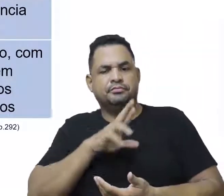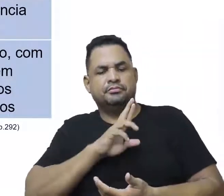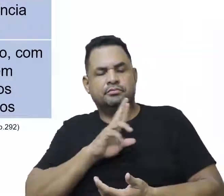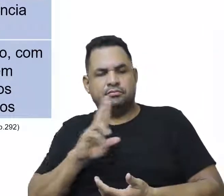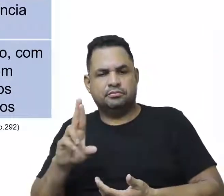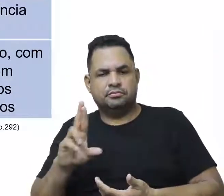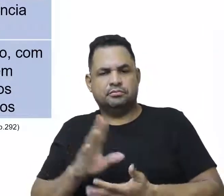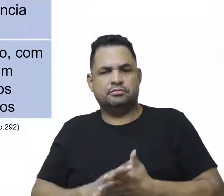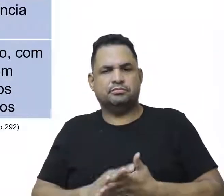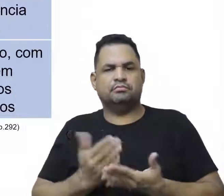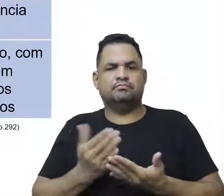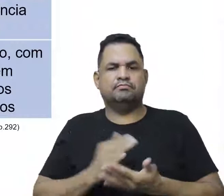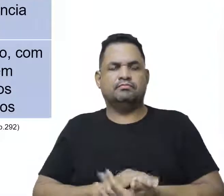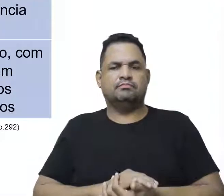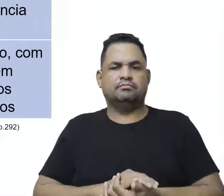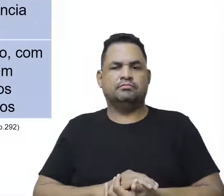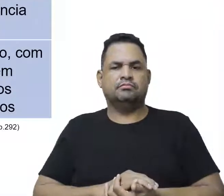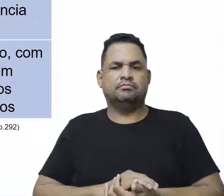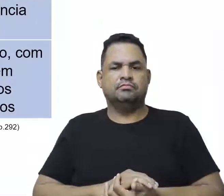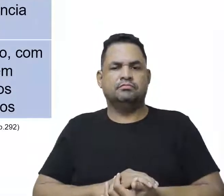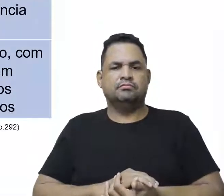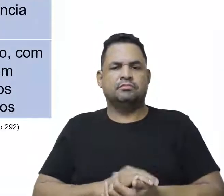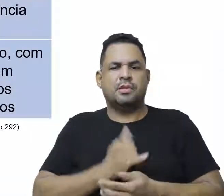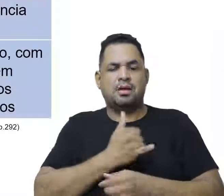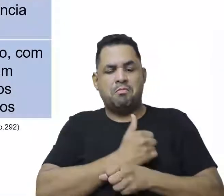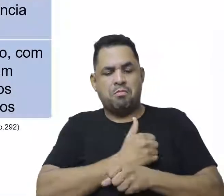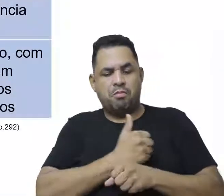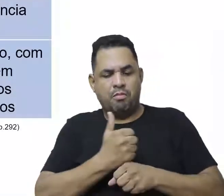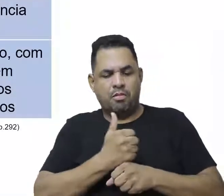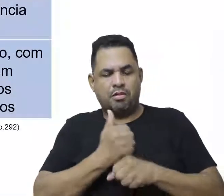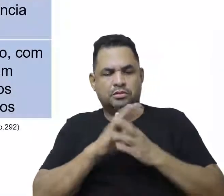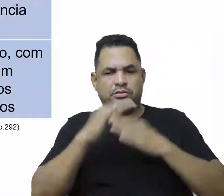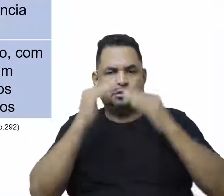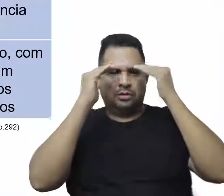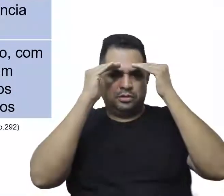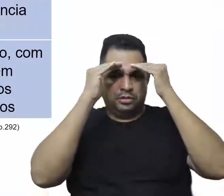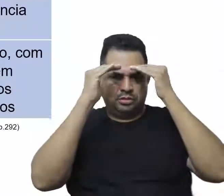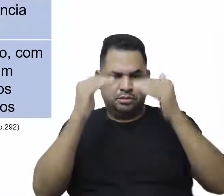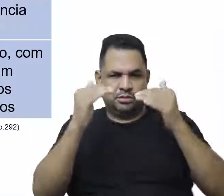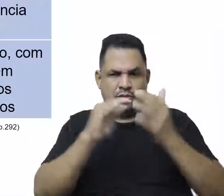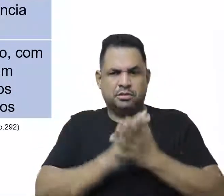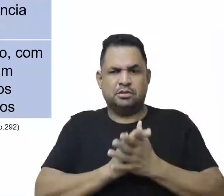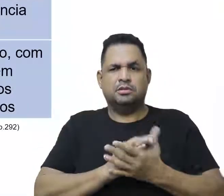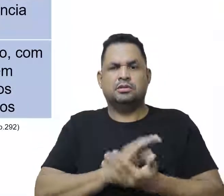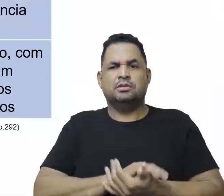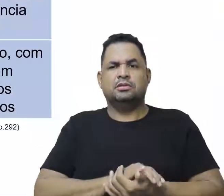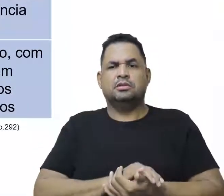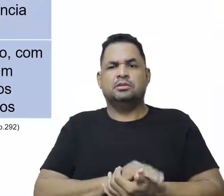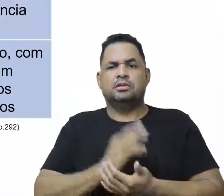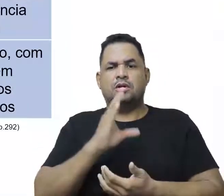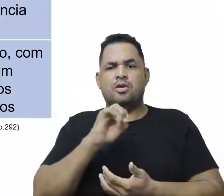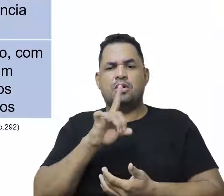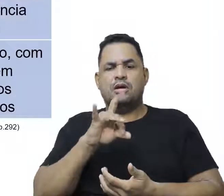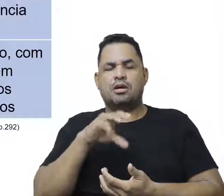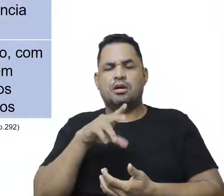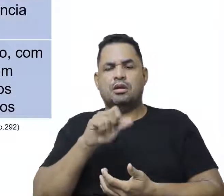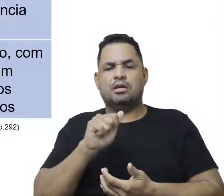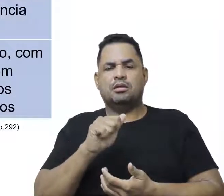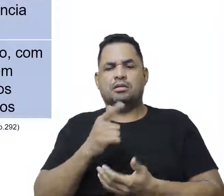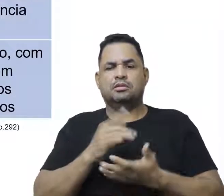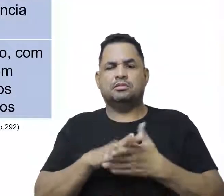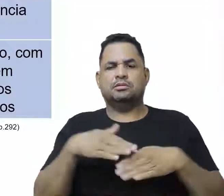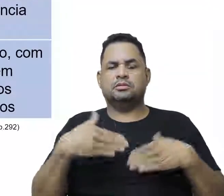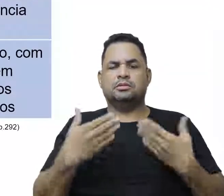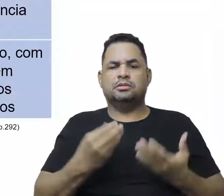ao mesmo consenso há uma mesma moral ela ia ser respeitada e na solidariedade orgânica que essa sociedade